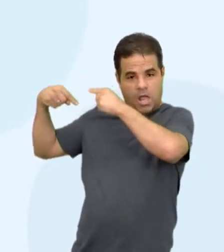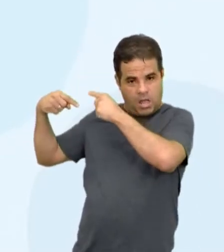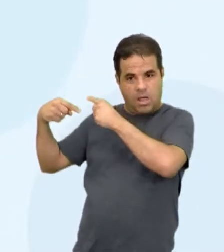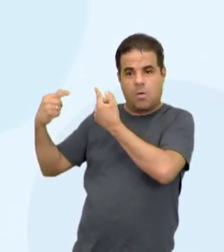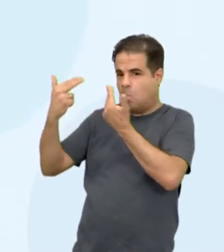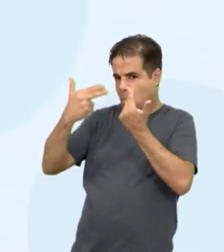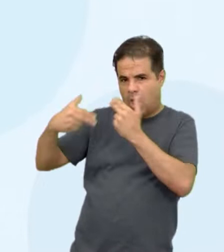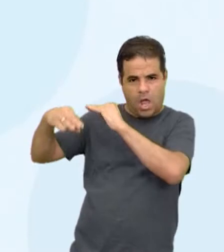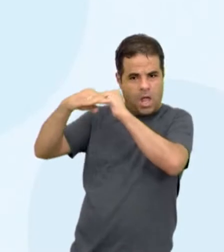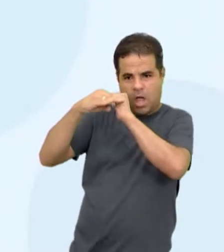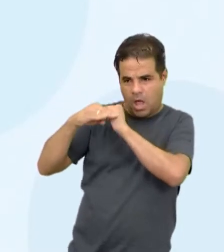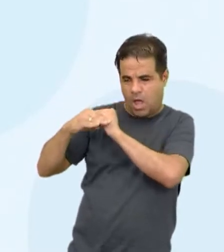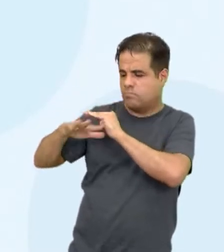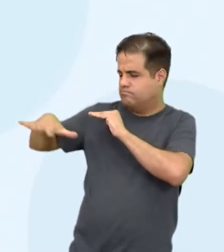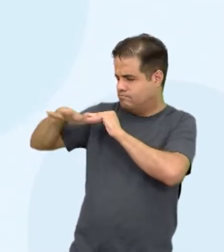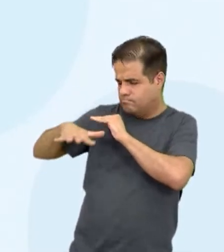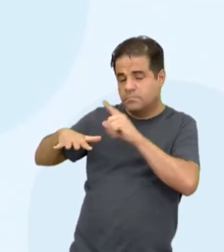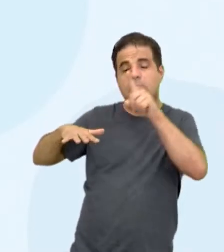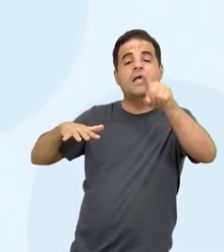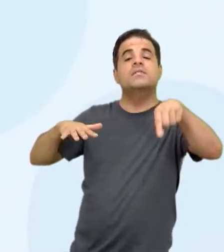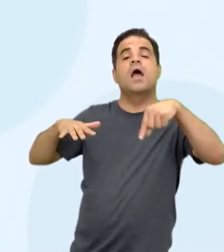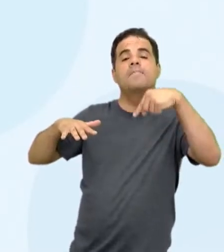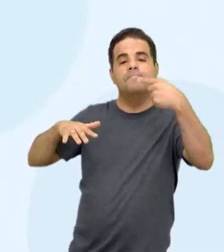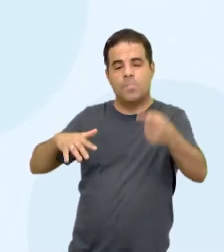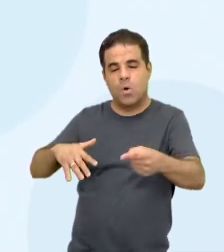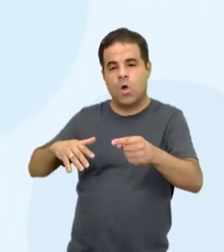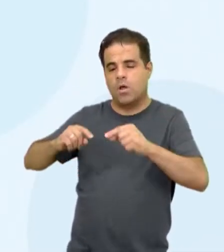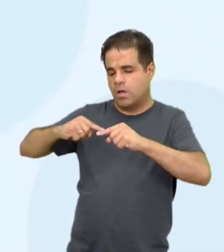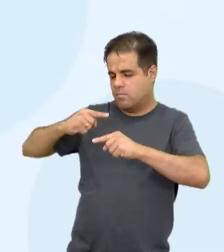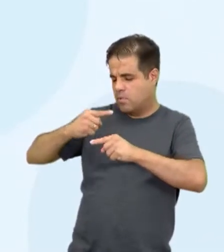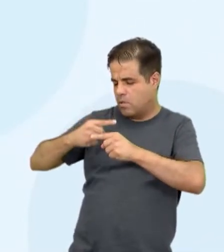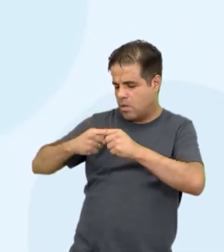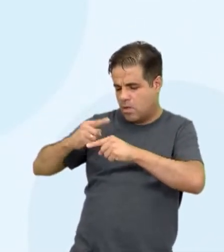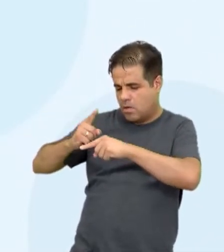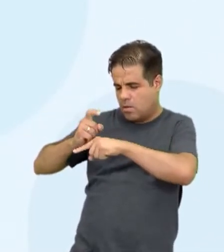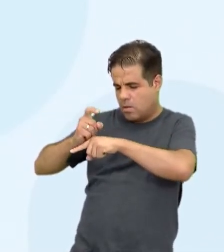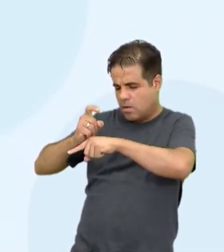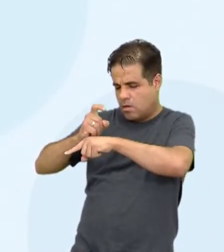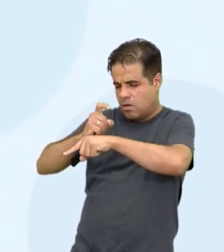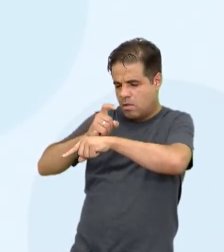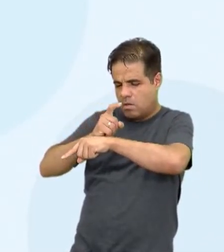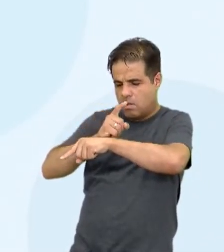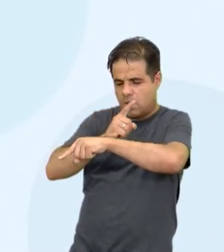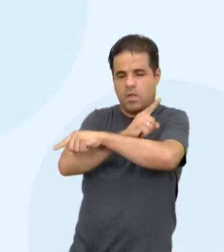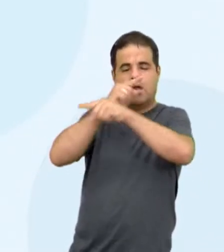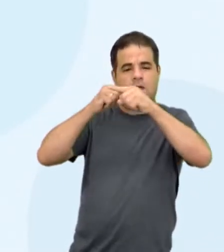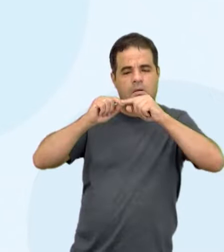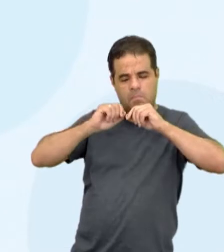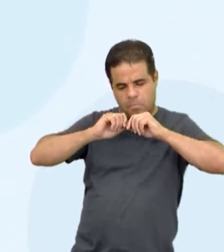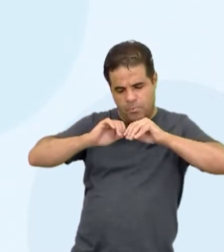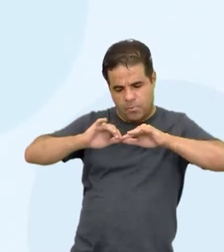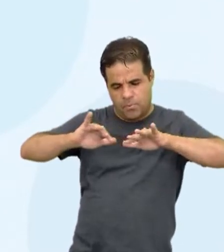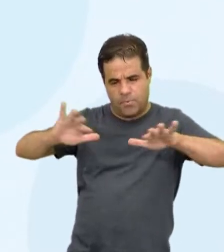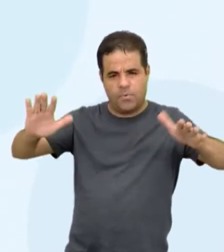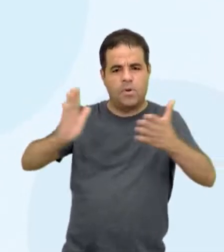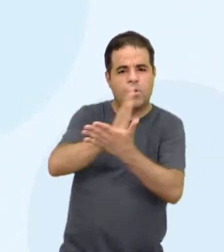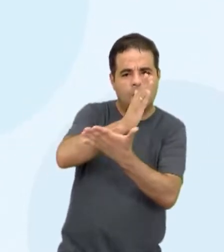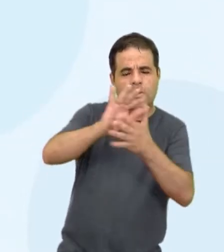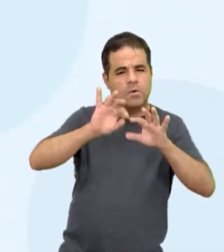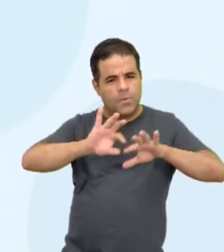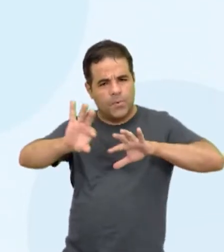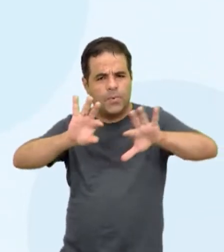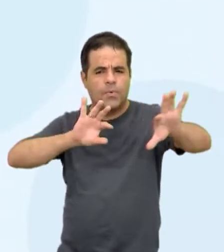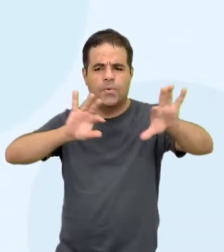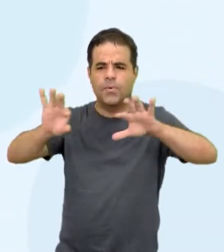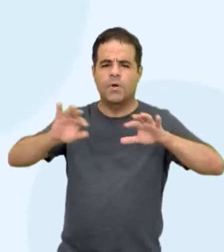comum, exato, entre eles, só que aí depois as linhas evolutivas se separam e aí cada um vai evoluindo de acordo aí